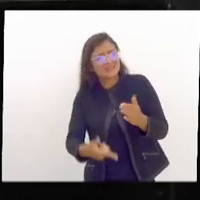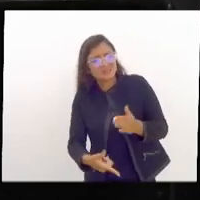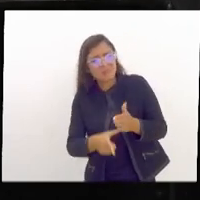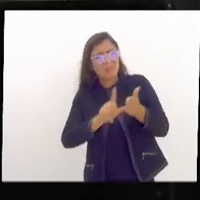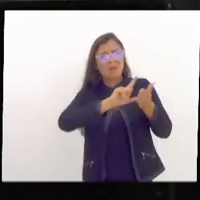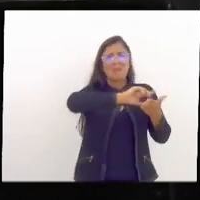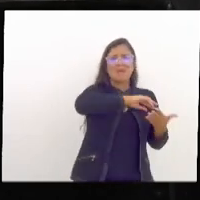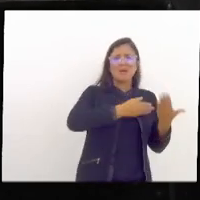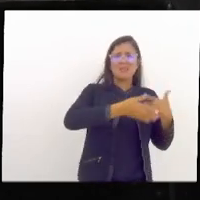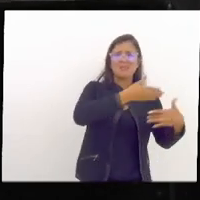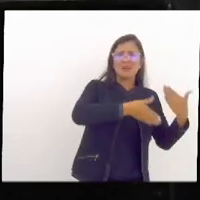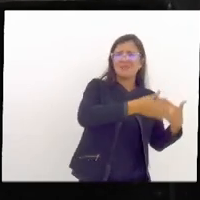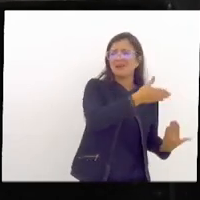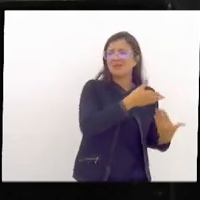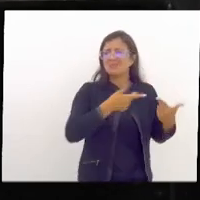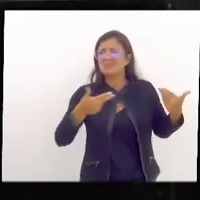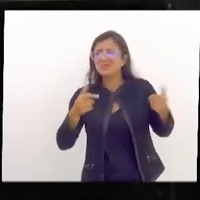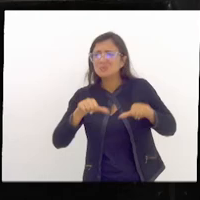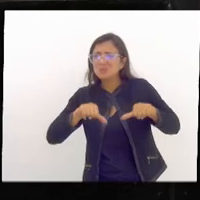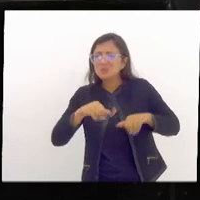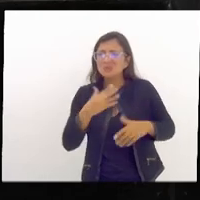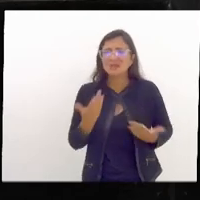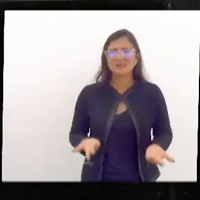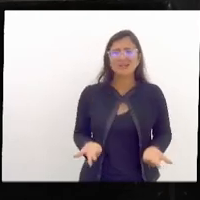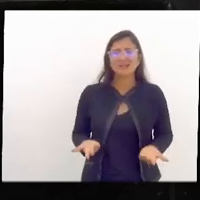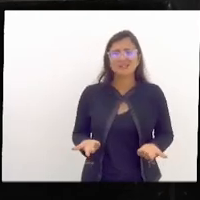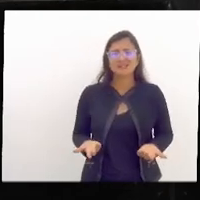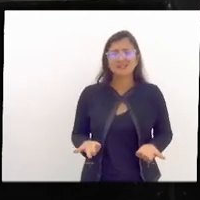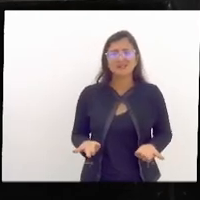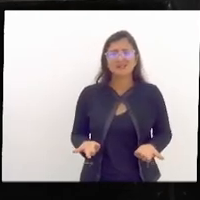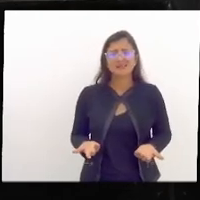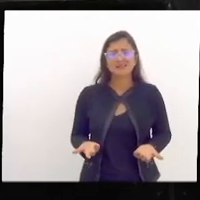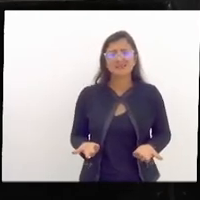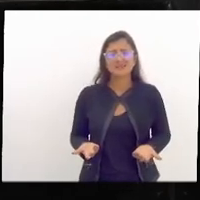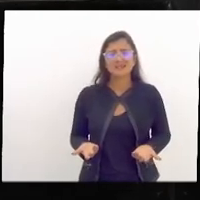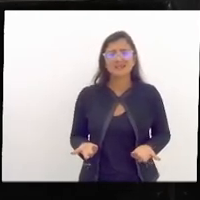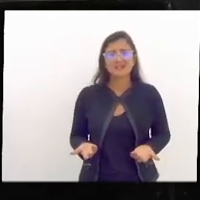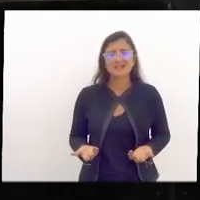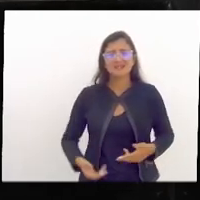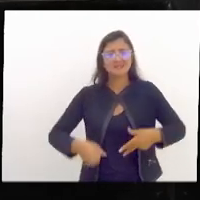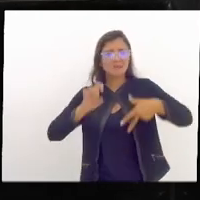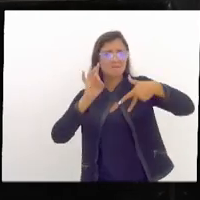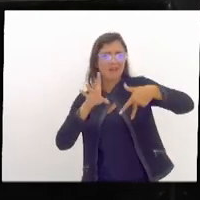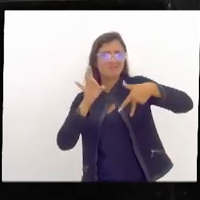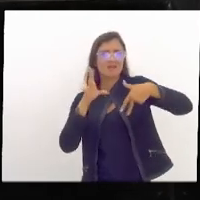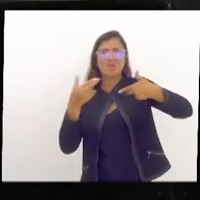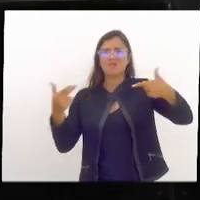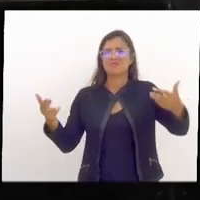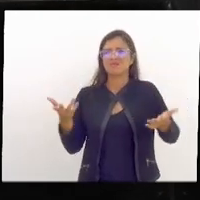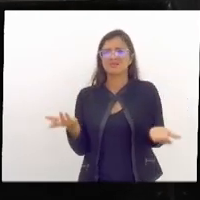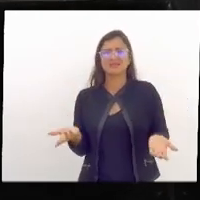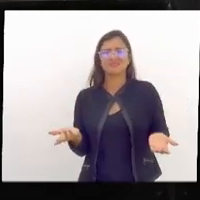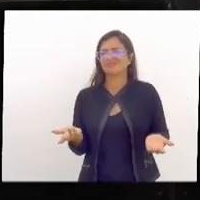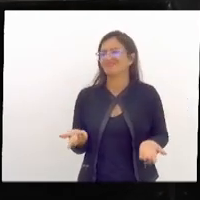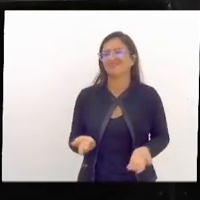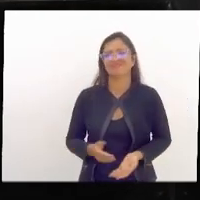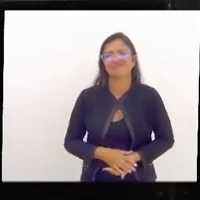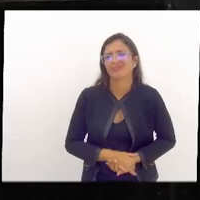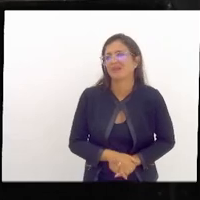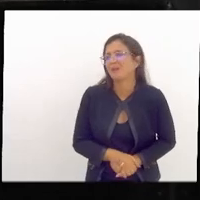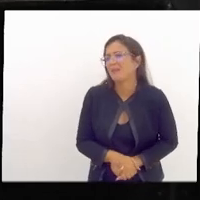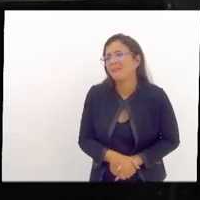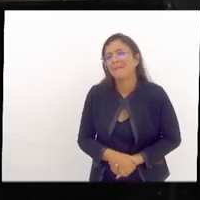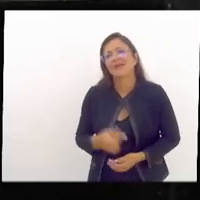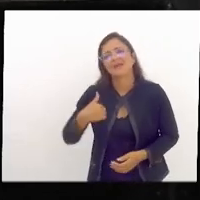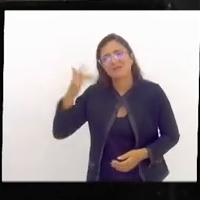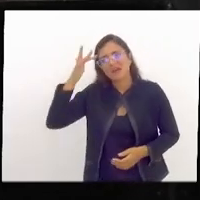retrocedendo e trazendo aos deputados privilégios que há muito tempo deixaram de ser concedidos. Acho que caminhamos